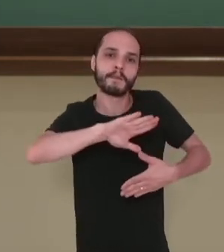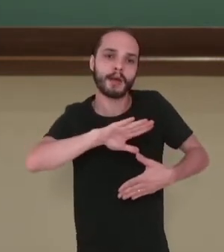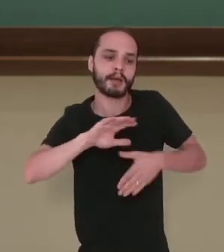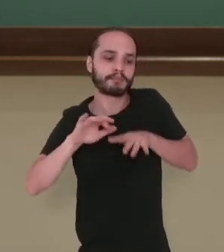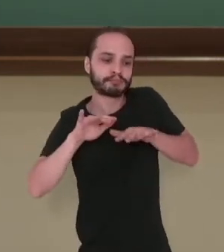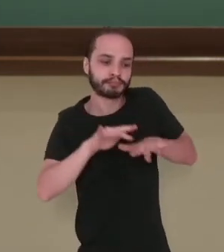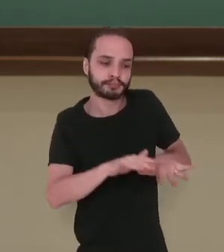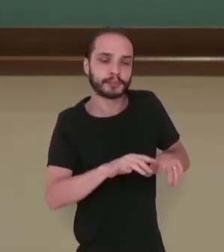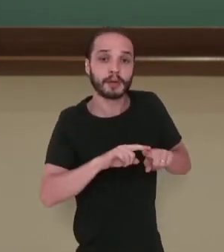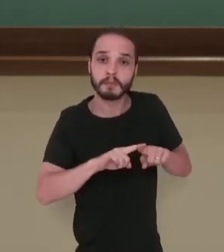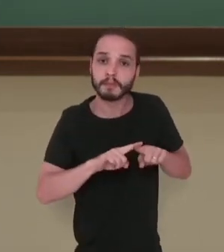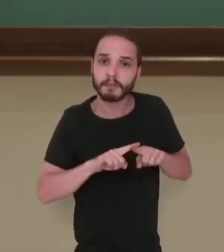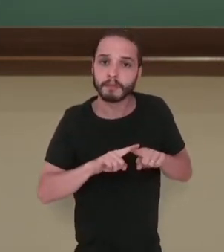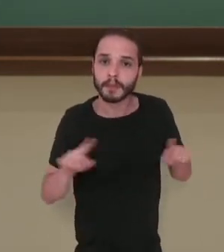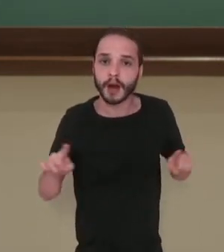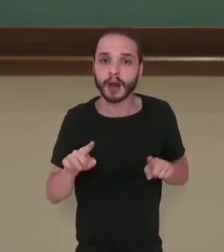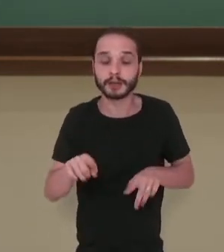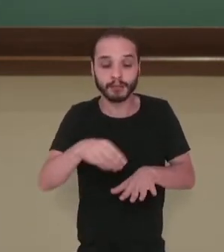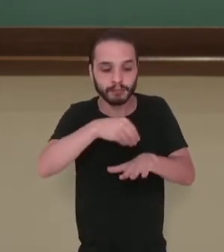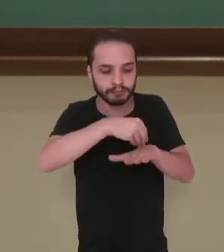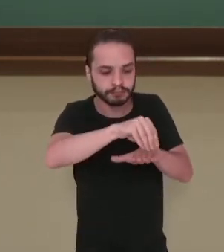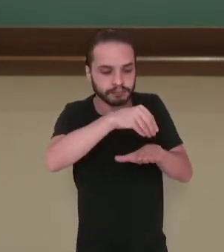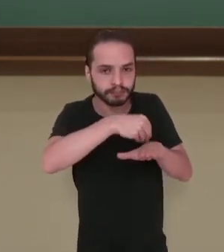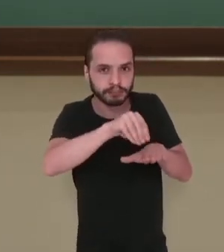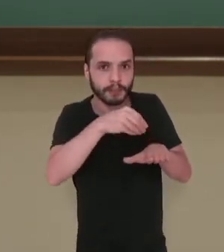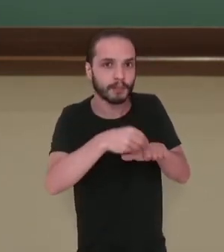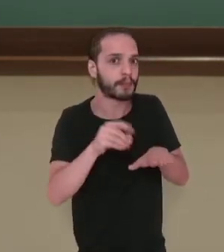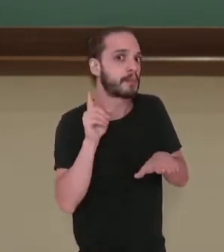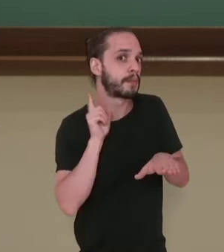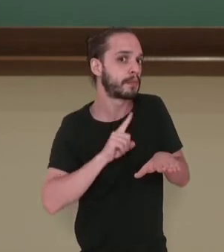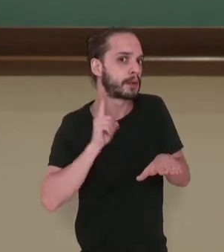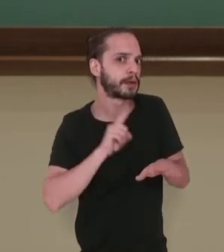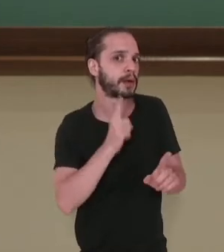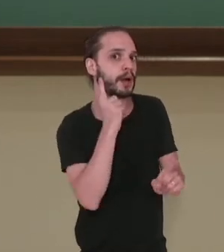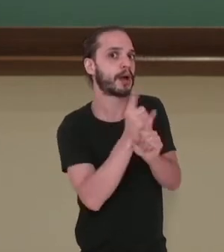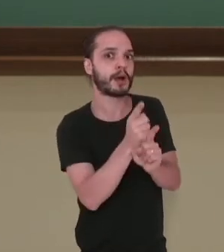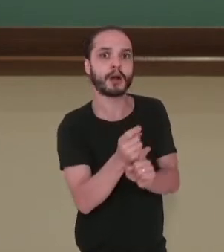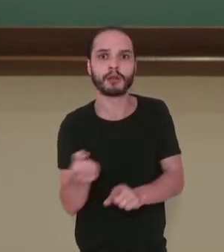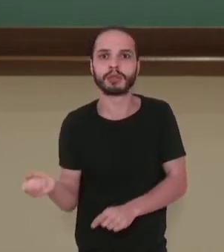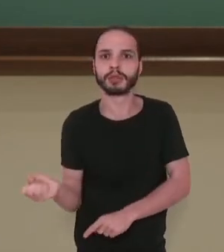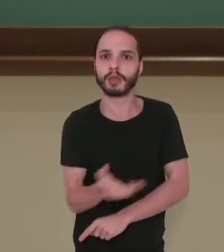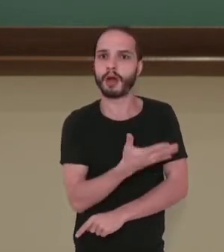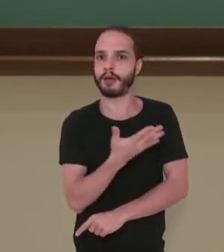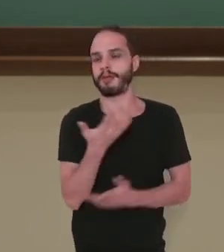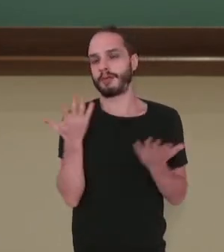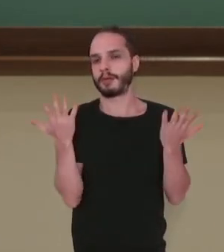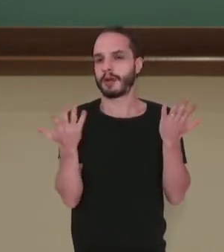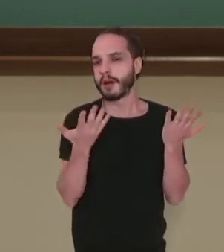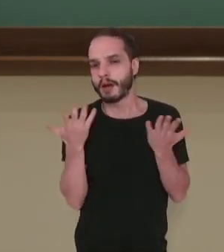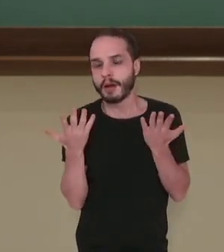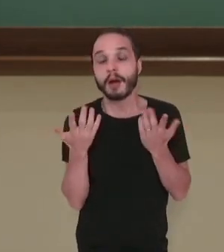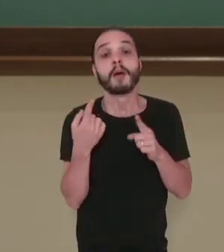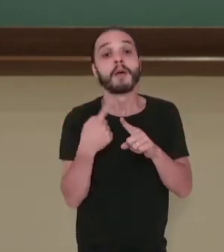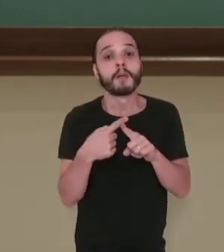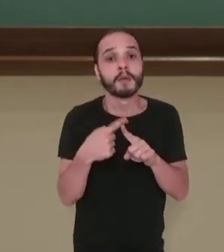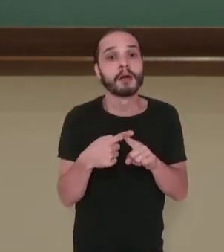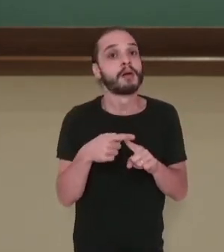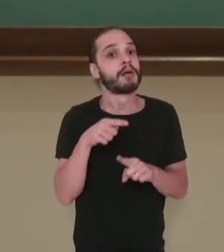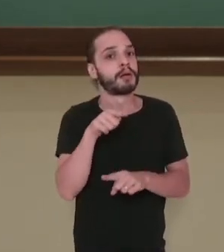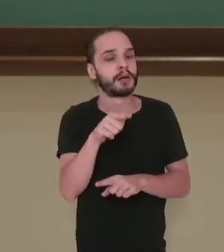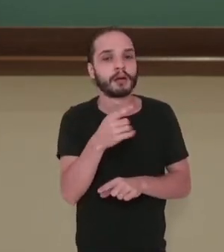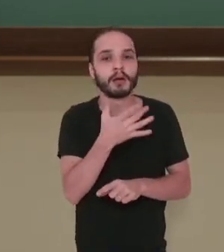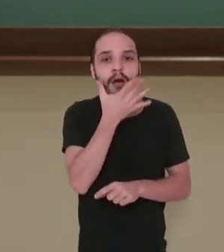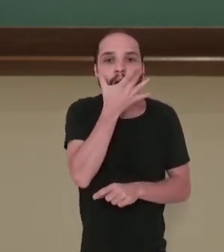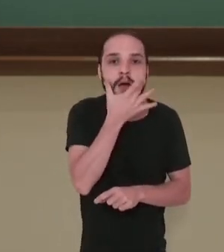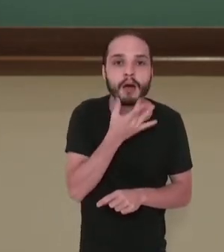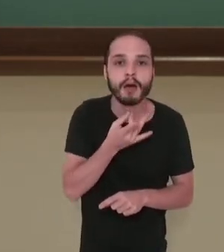América. E esse fóssil, ele cria uma nova situação. Por quê? Porque a feição